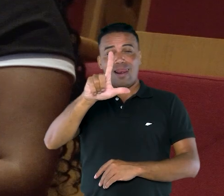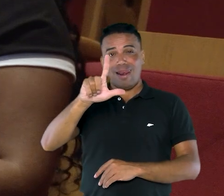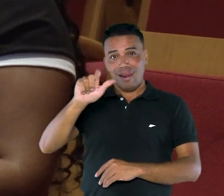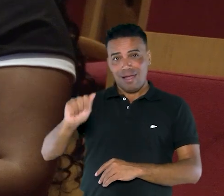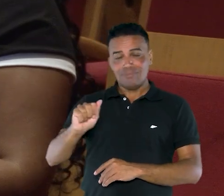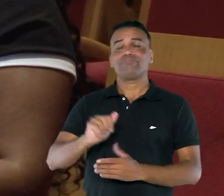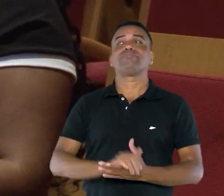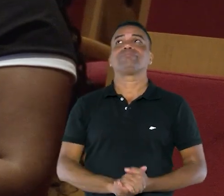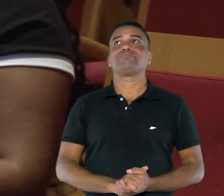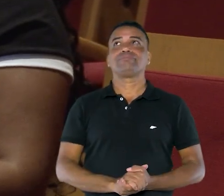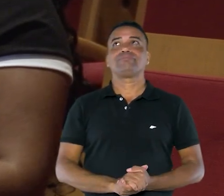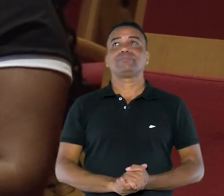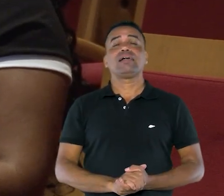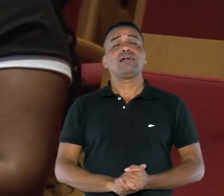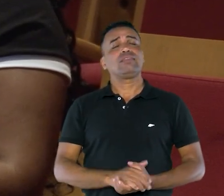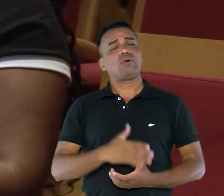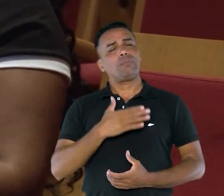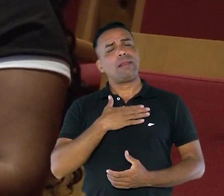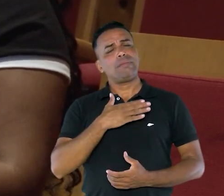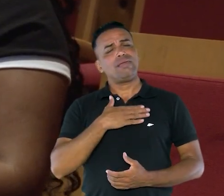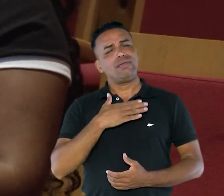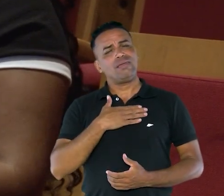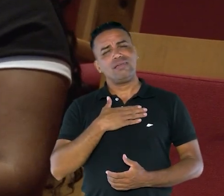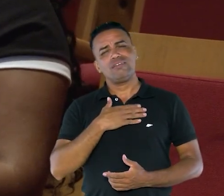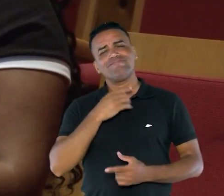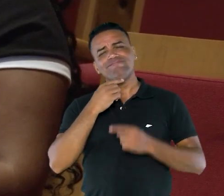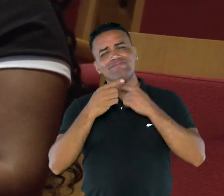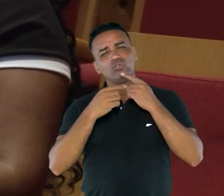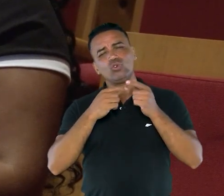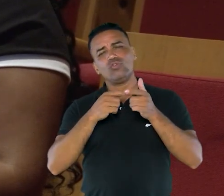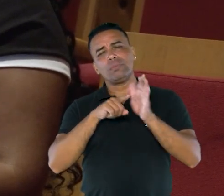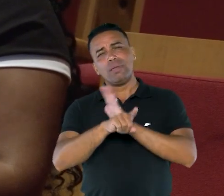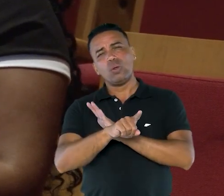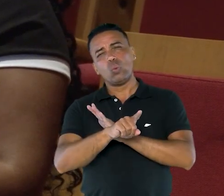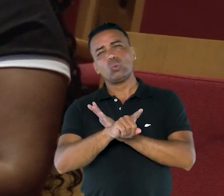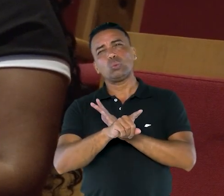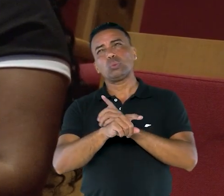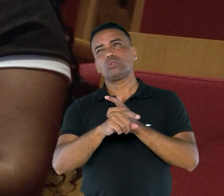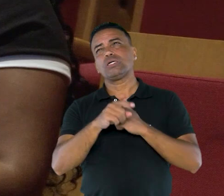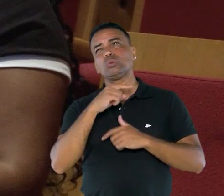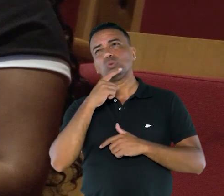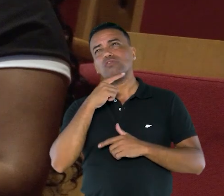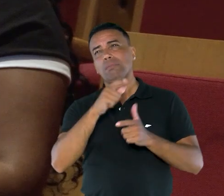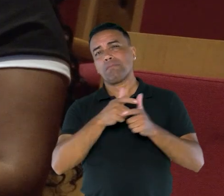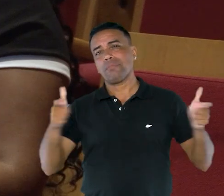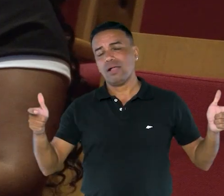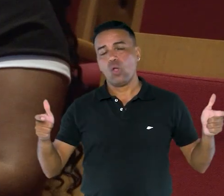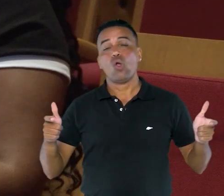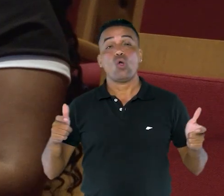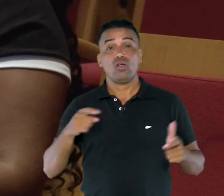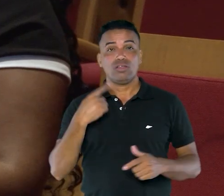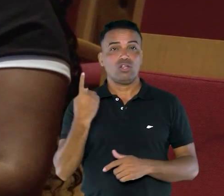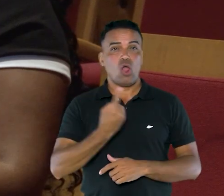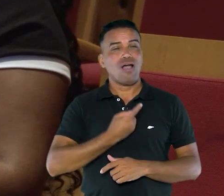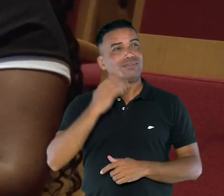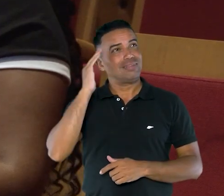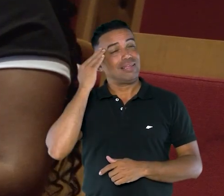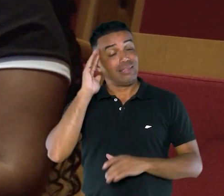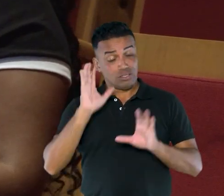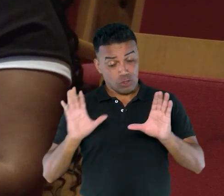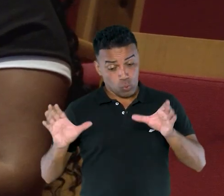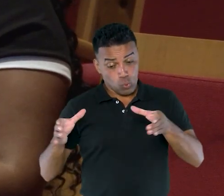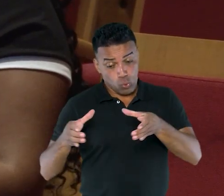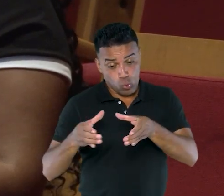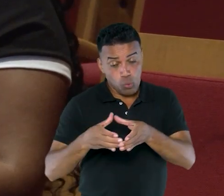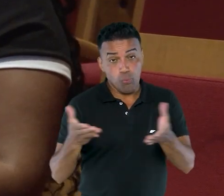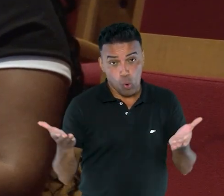A minha questão, eu acho, maior que seria, porque a gente entende, né? Eu acho que a gente está aqui num